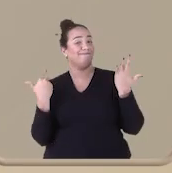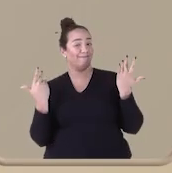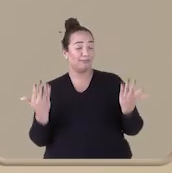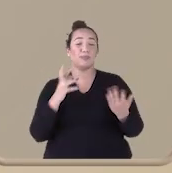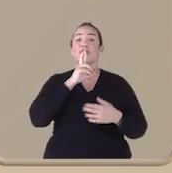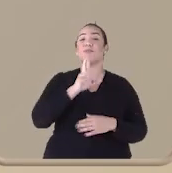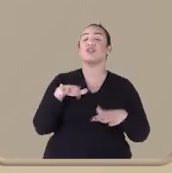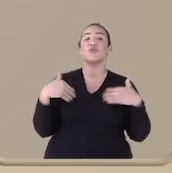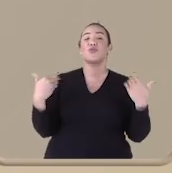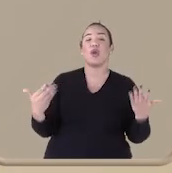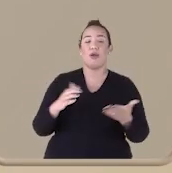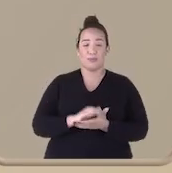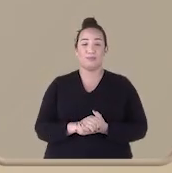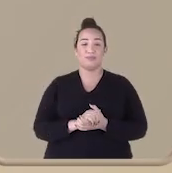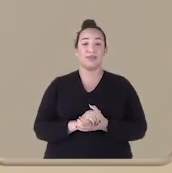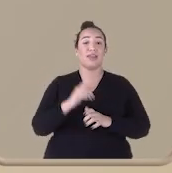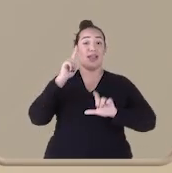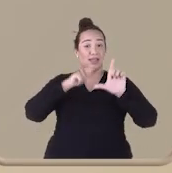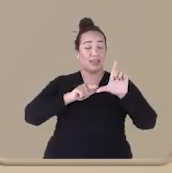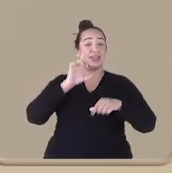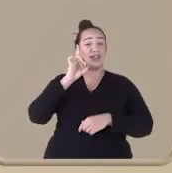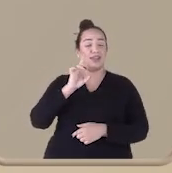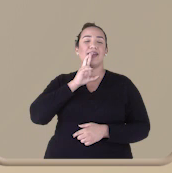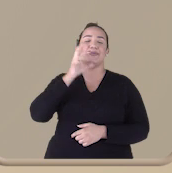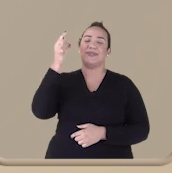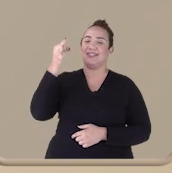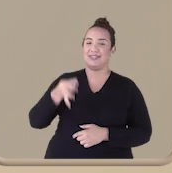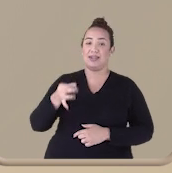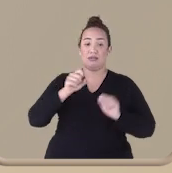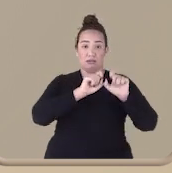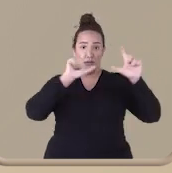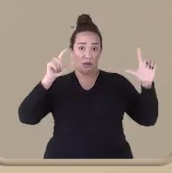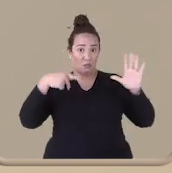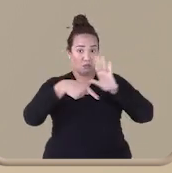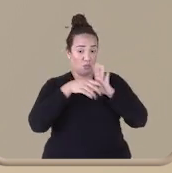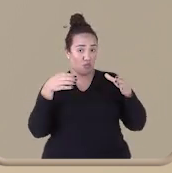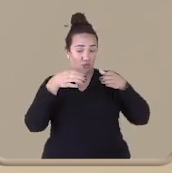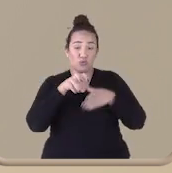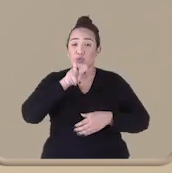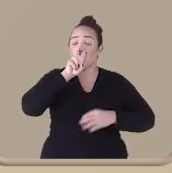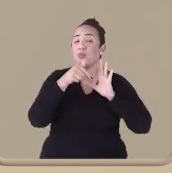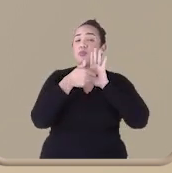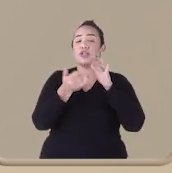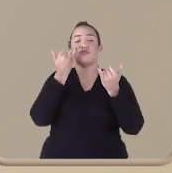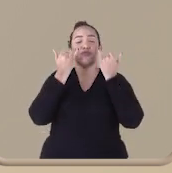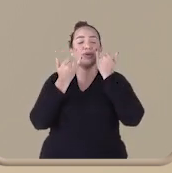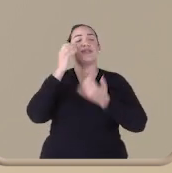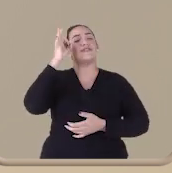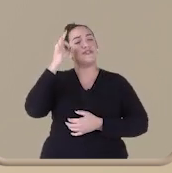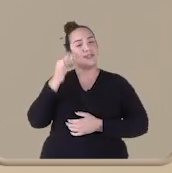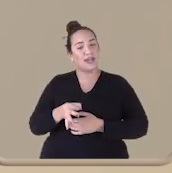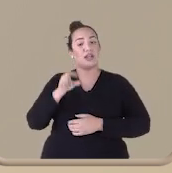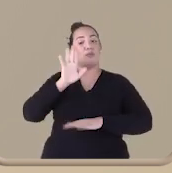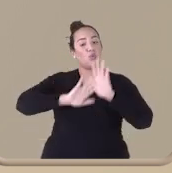Então, qual foi a sua resposta? A alternativa correta é a letra D. O cartaz ilustrado da Turma da Mônica forneceu as